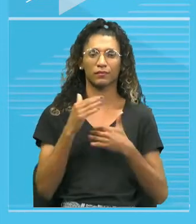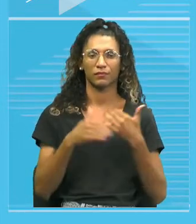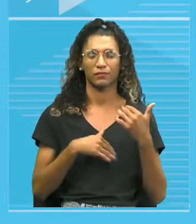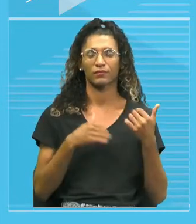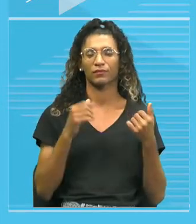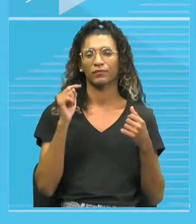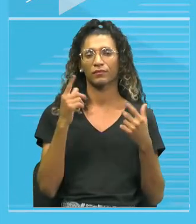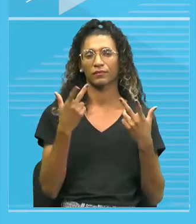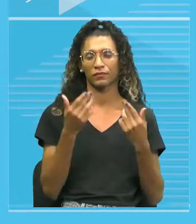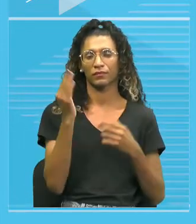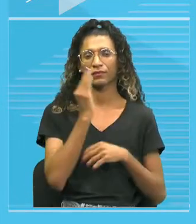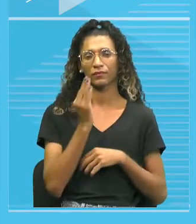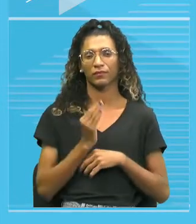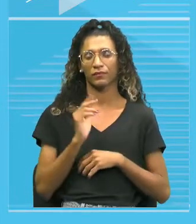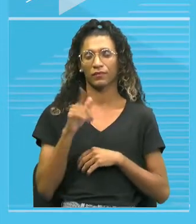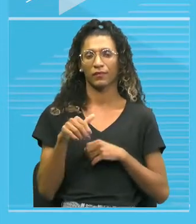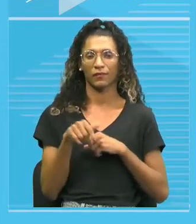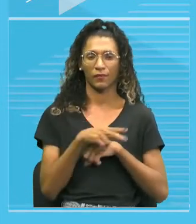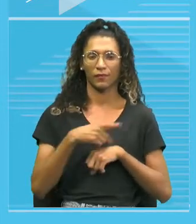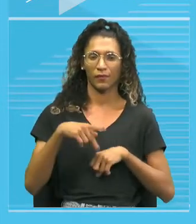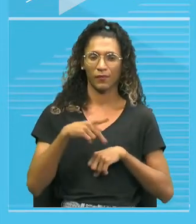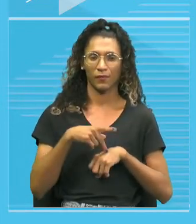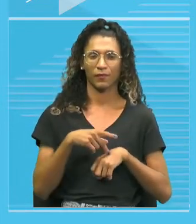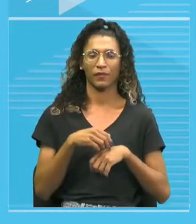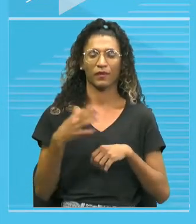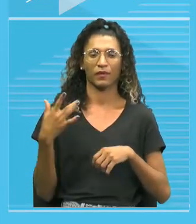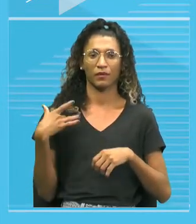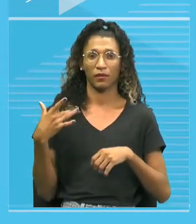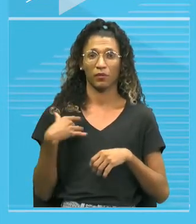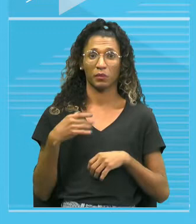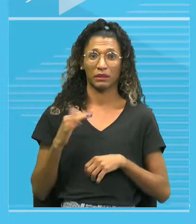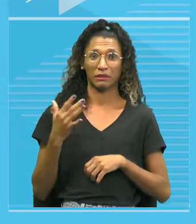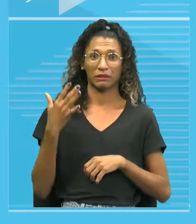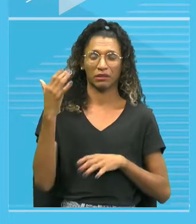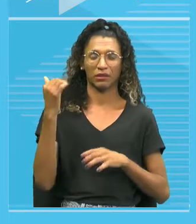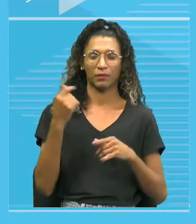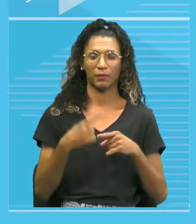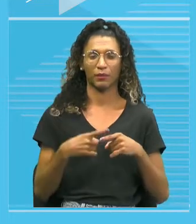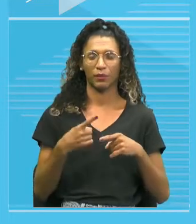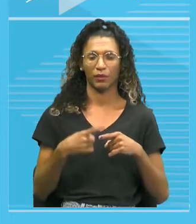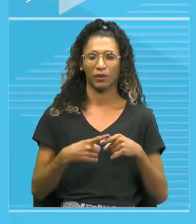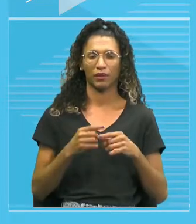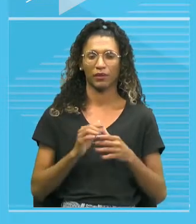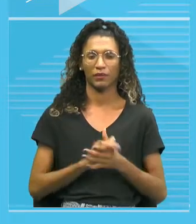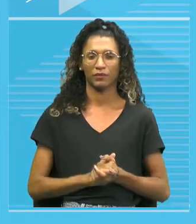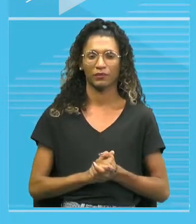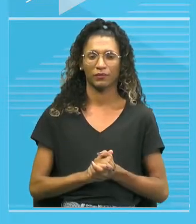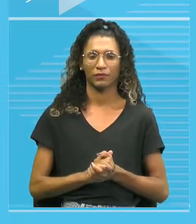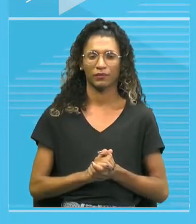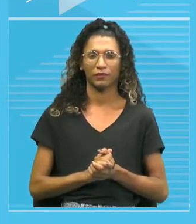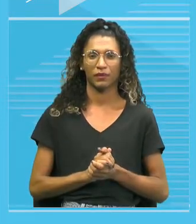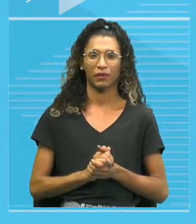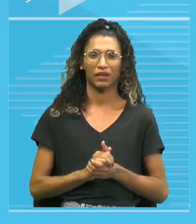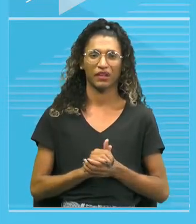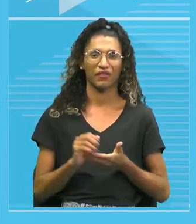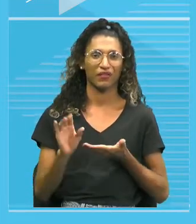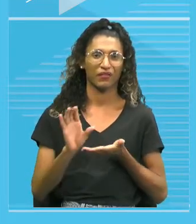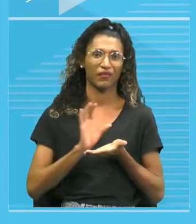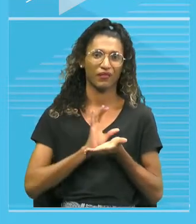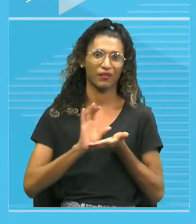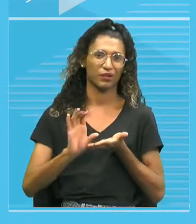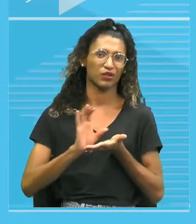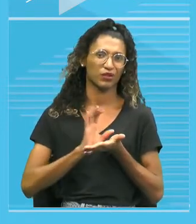são países cujos custos de saúde são elevados por causa do baixo investimento